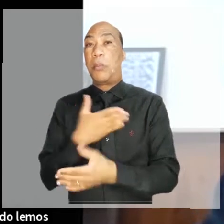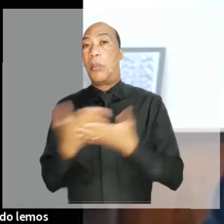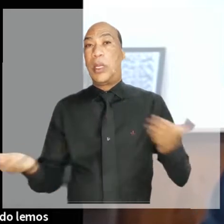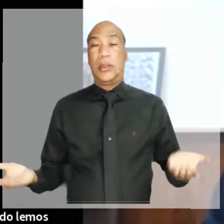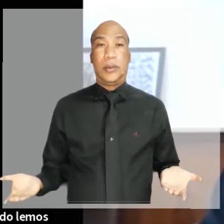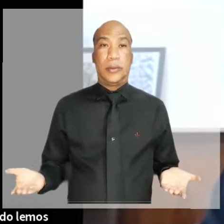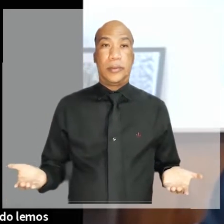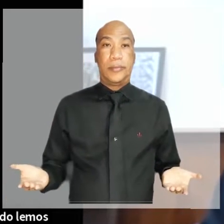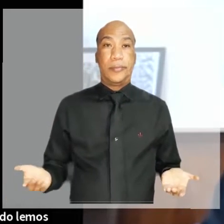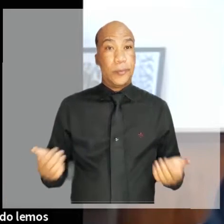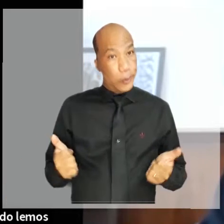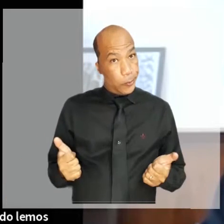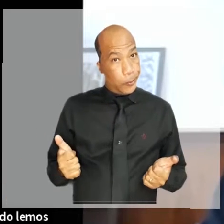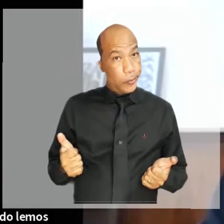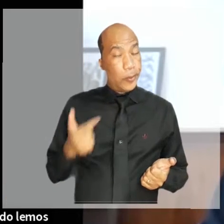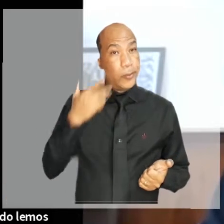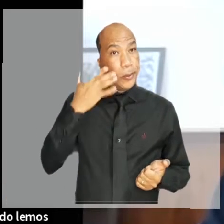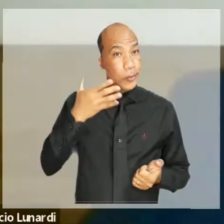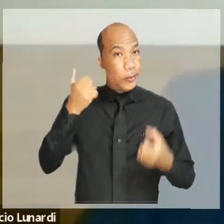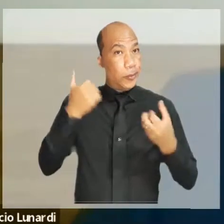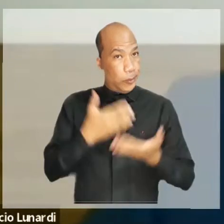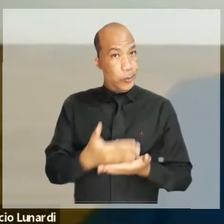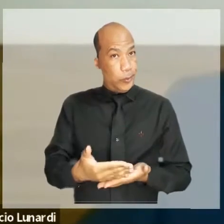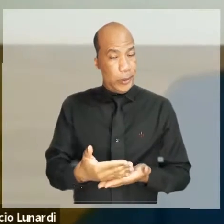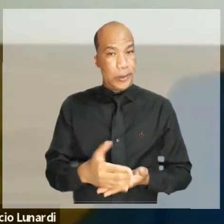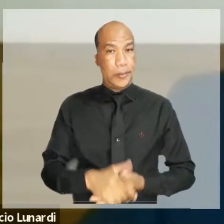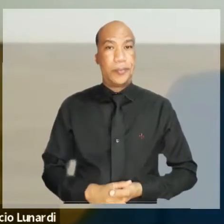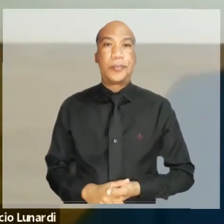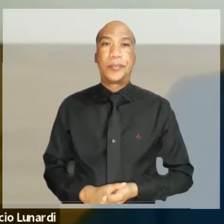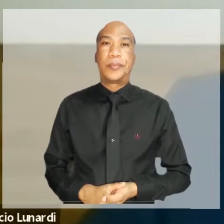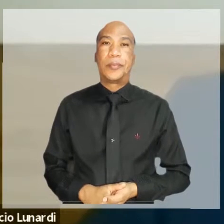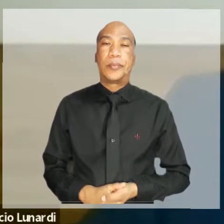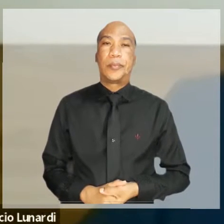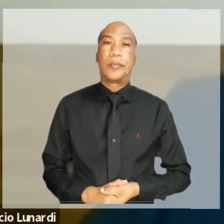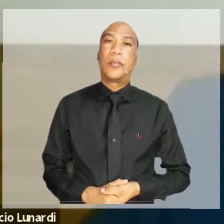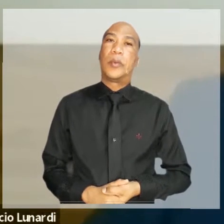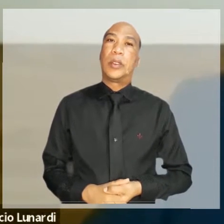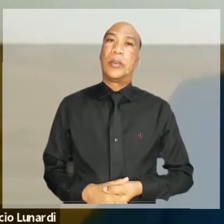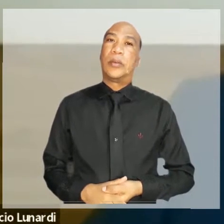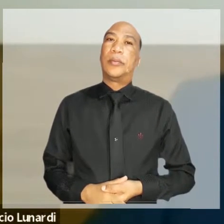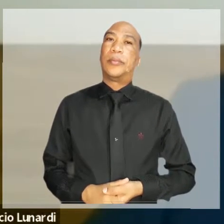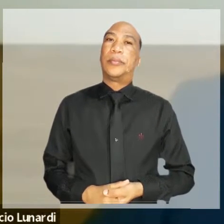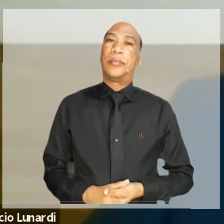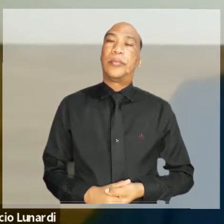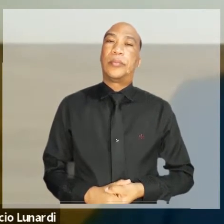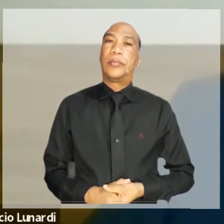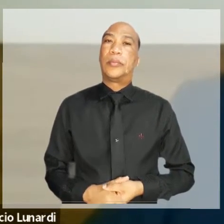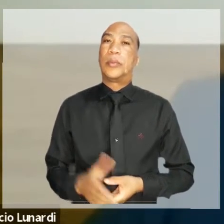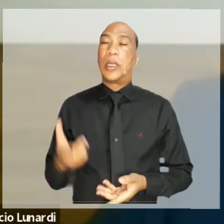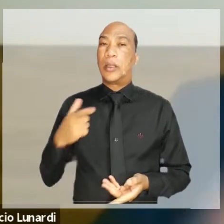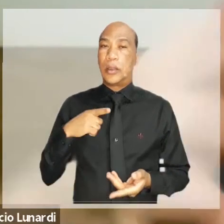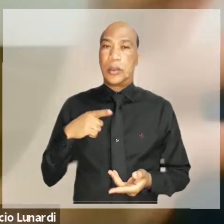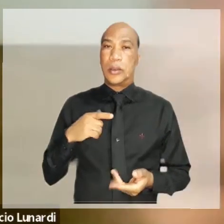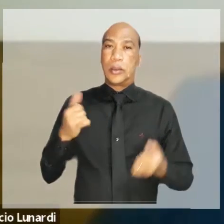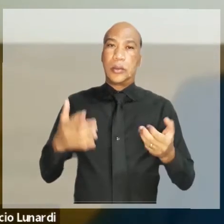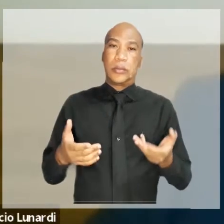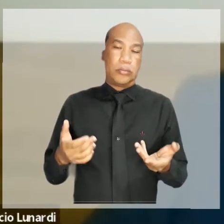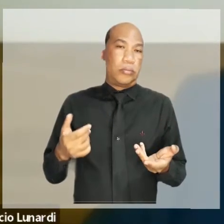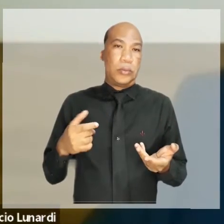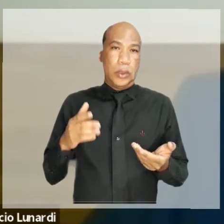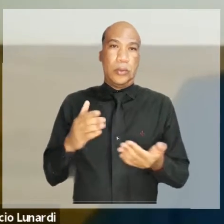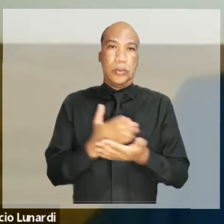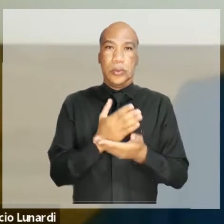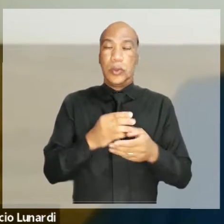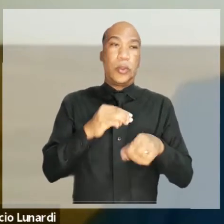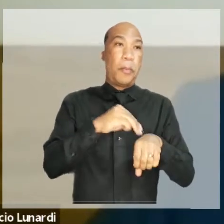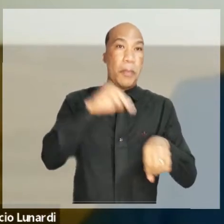o nosso papo aqui, tá? Muito, muito bacana, professor Ronaldo. Estou lembrando aqui, eu estava dando uma aula ontem no mestrado ali da Infam, né, que tem esse foco de